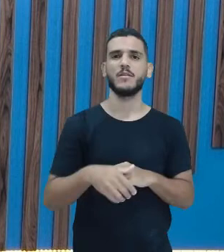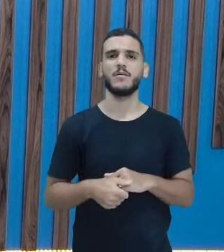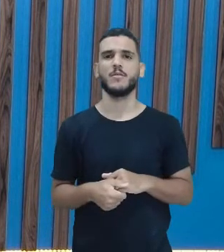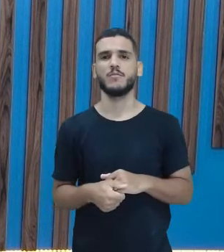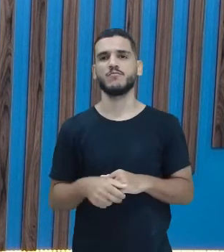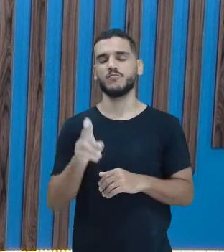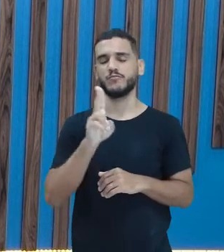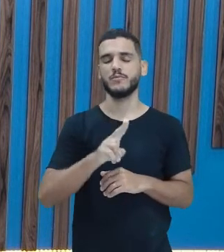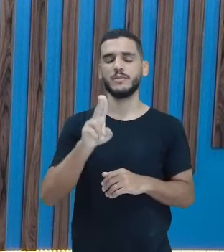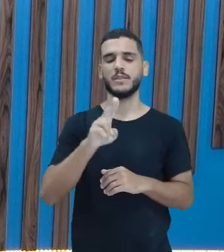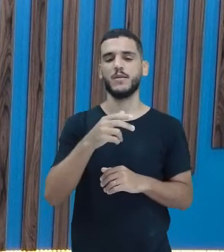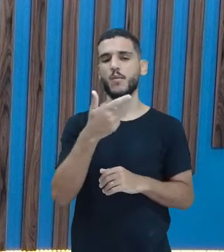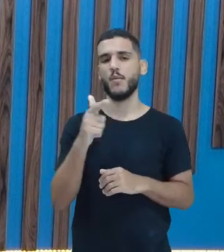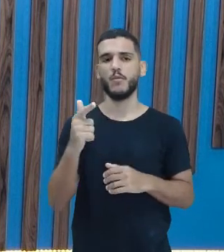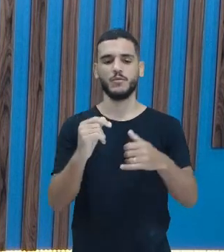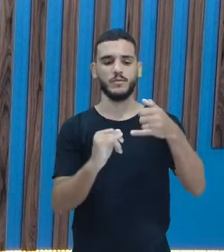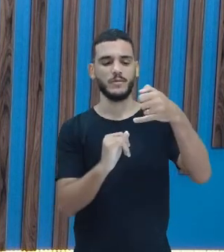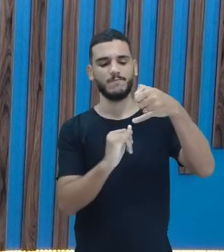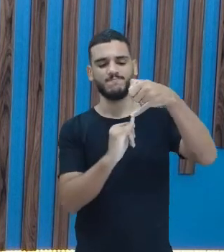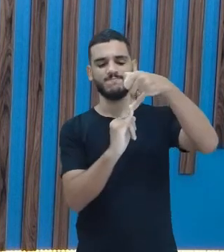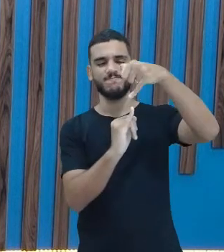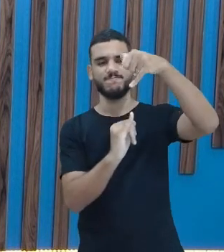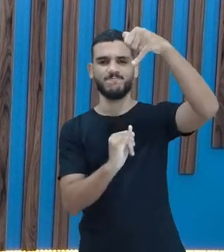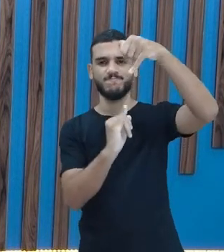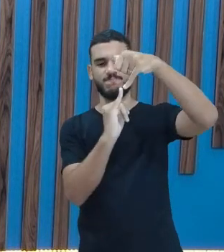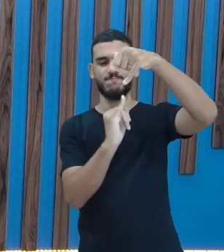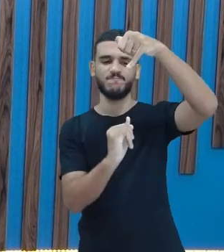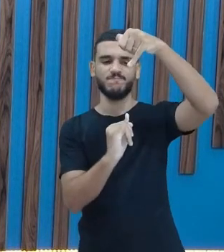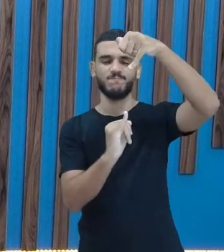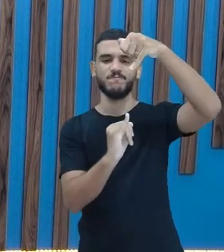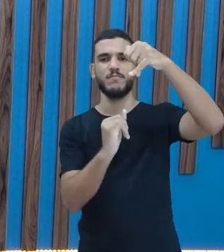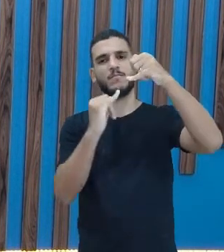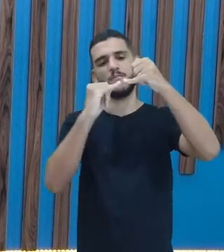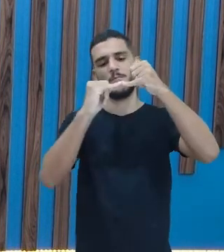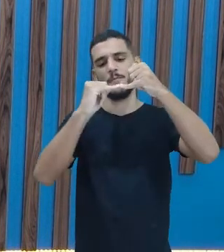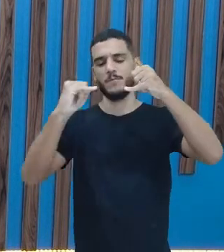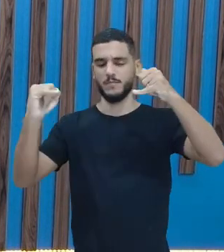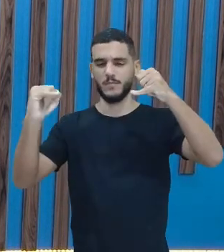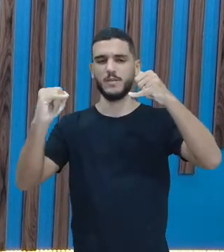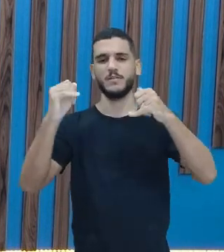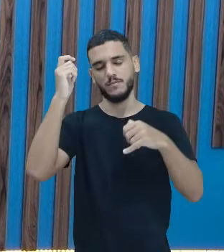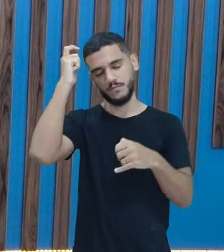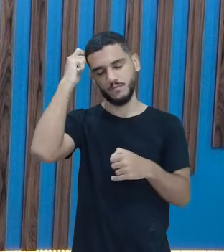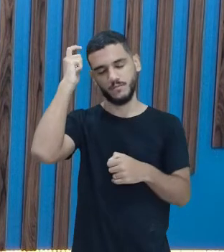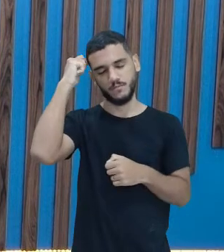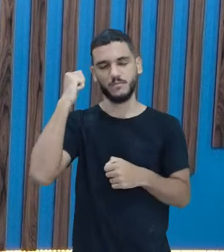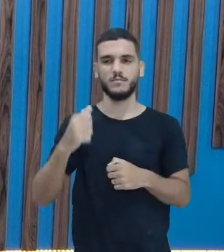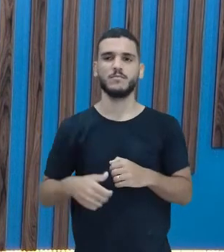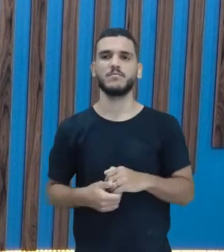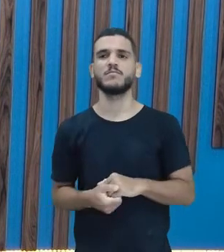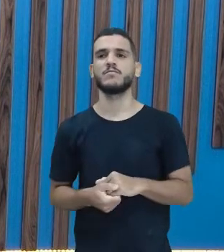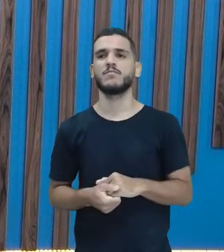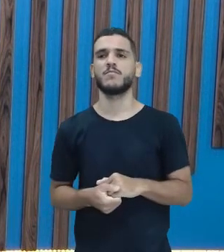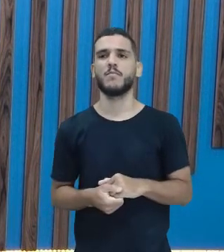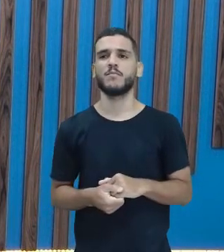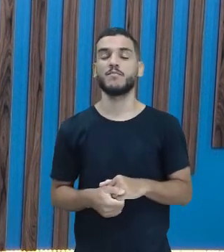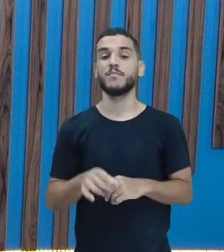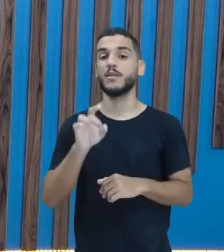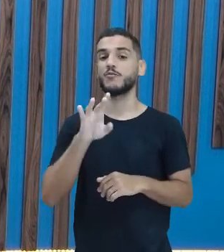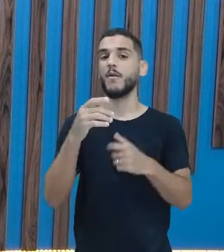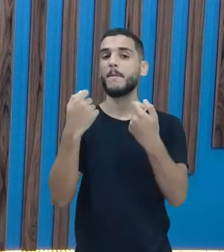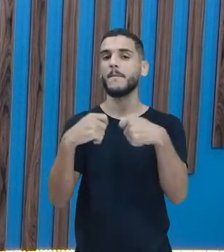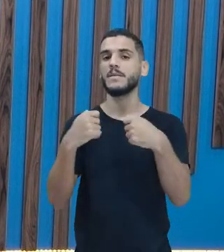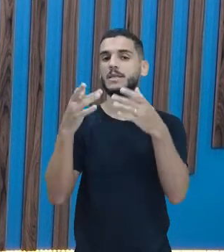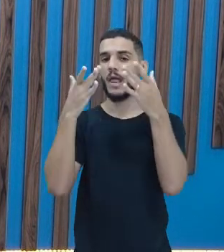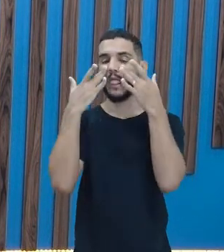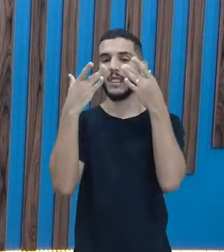nessa linha aqui, nessa reta aqui, na vertical, e os números eu colocasse aqui. Eu só tenho que observar